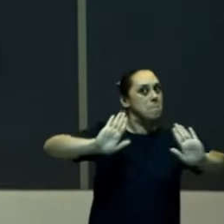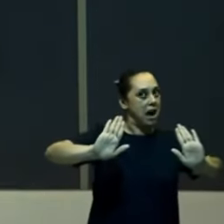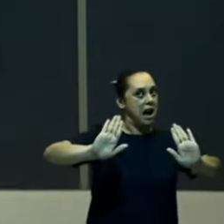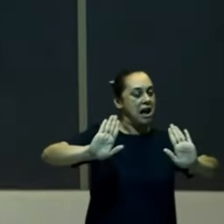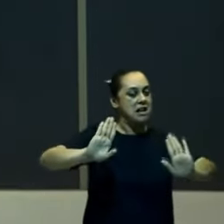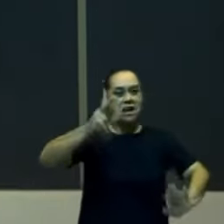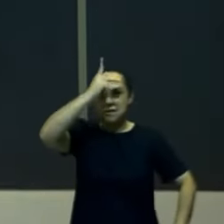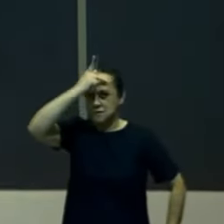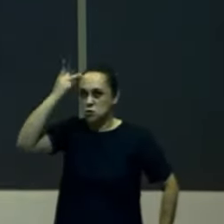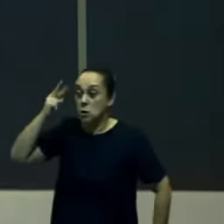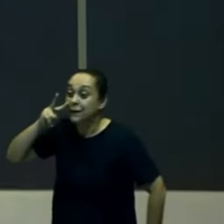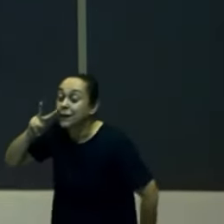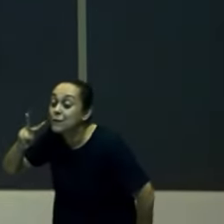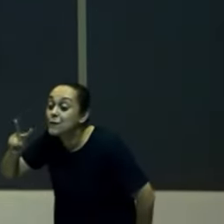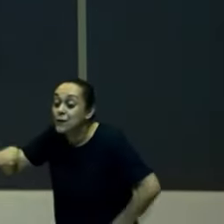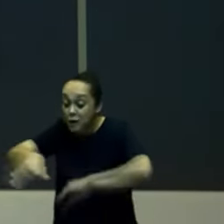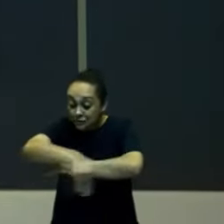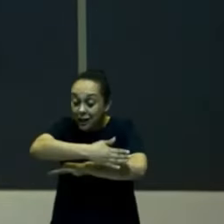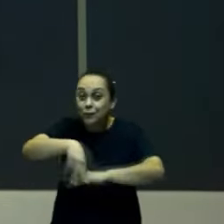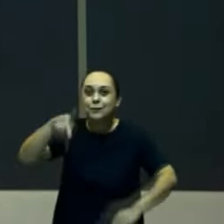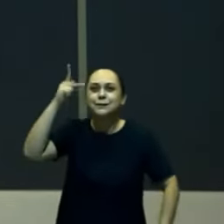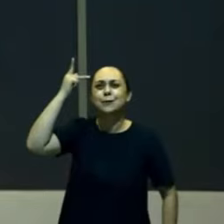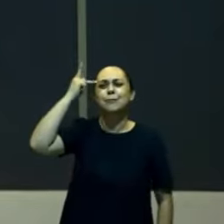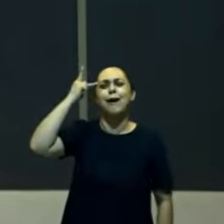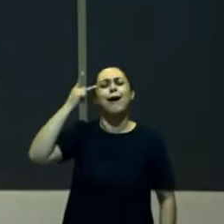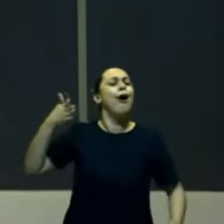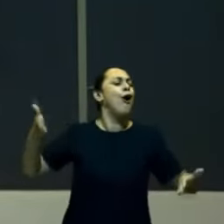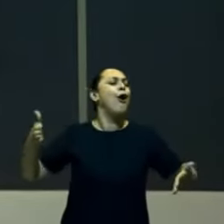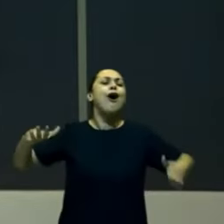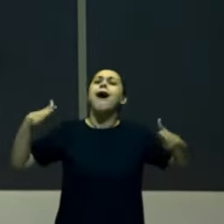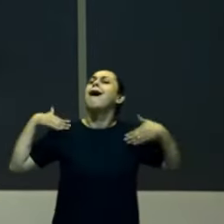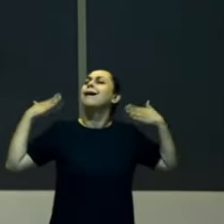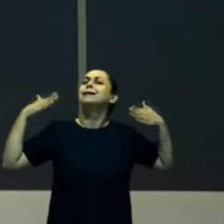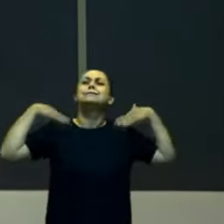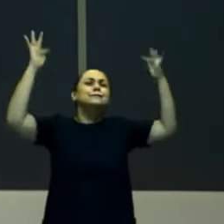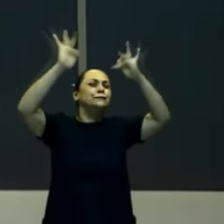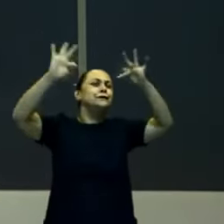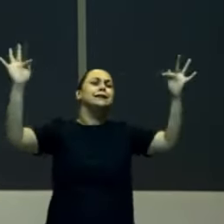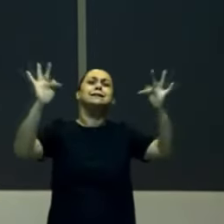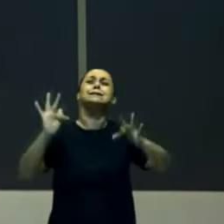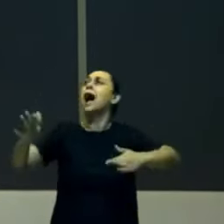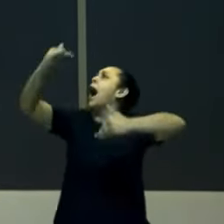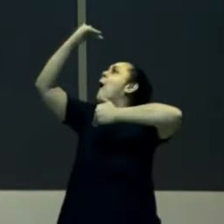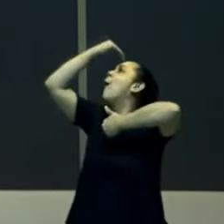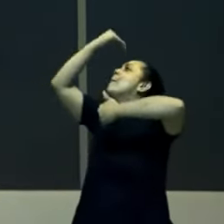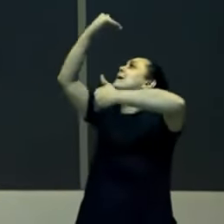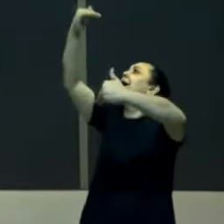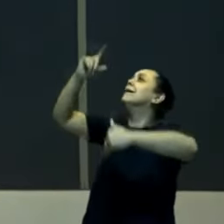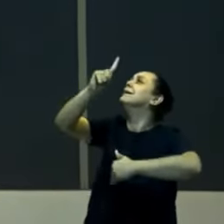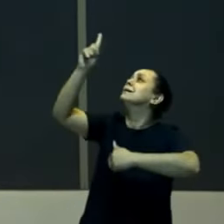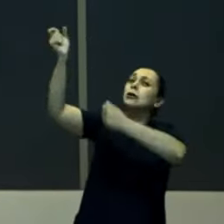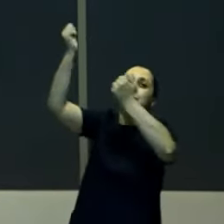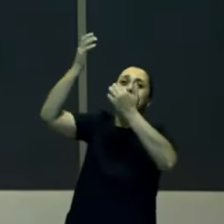Paulo e hoje está aqui, irmãos, é motivo de todo culto dobrar o joelho e agradecer. Deus, obrigado pelo que o Senhor tem dado